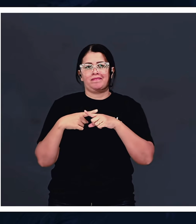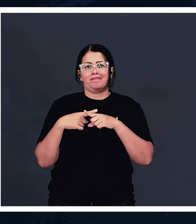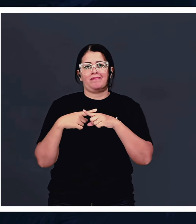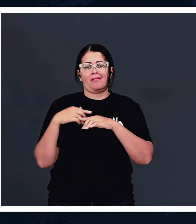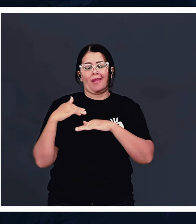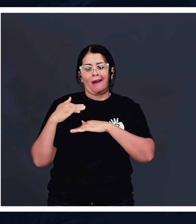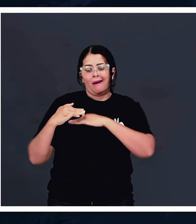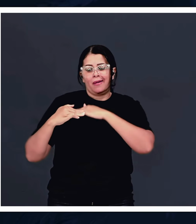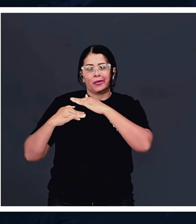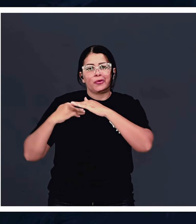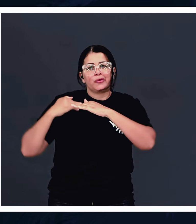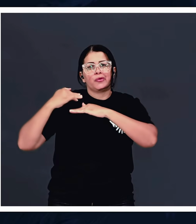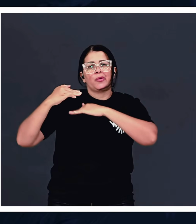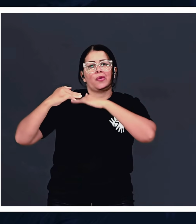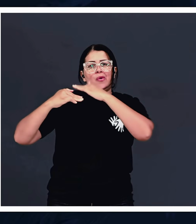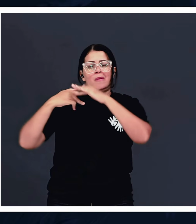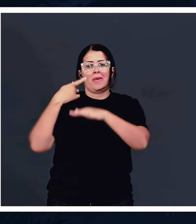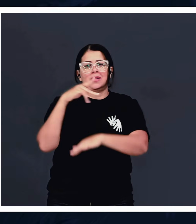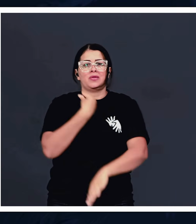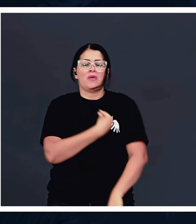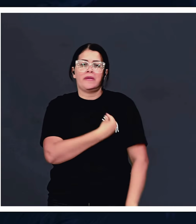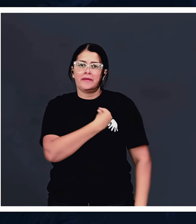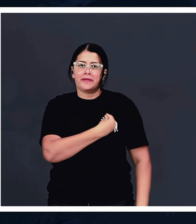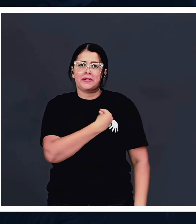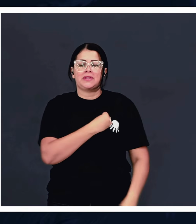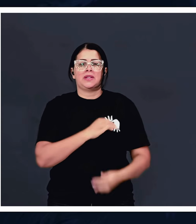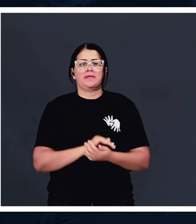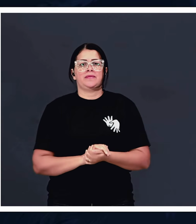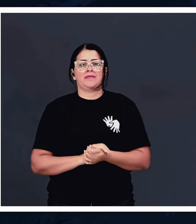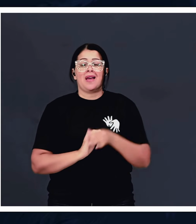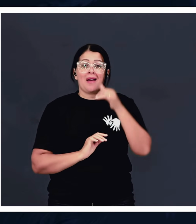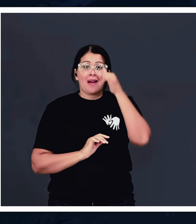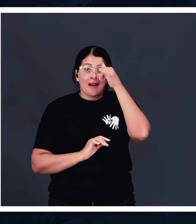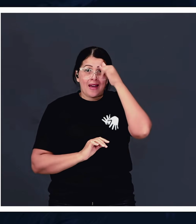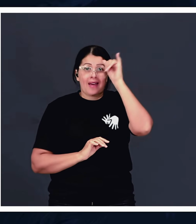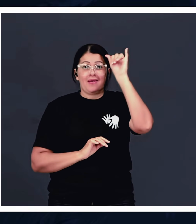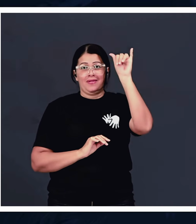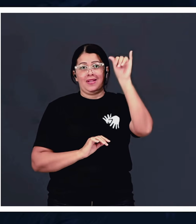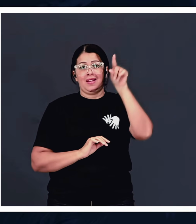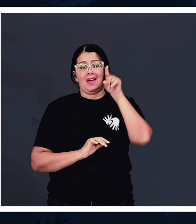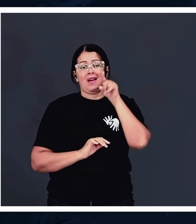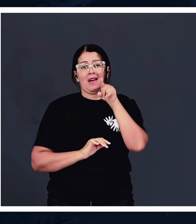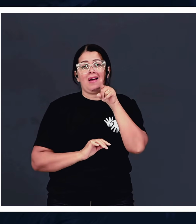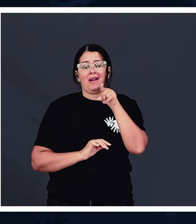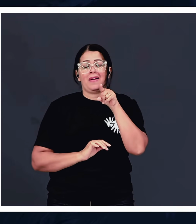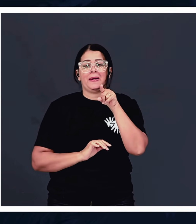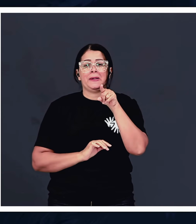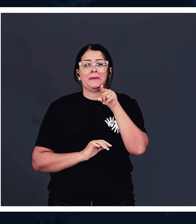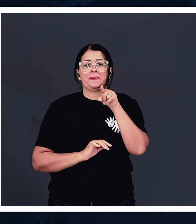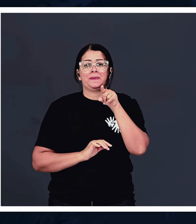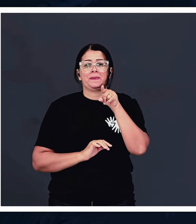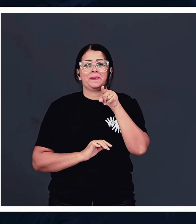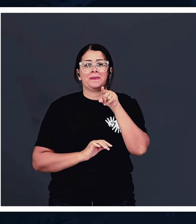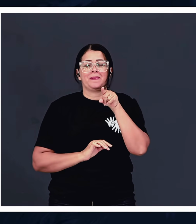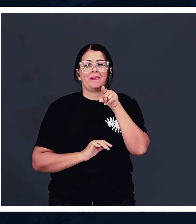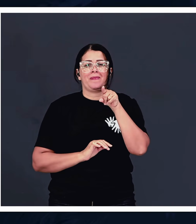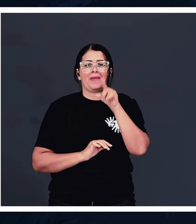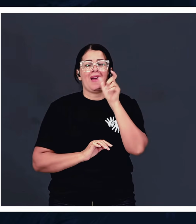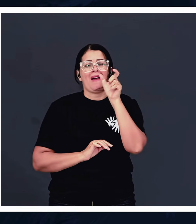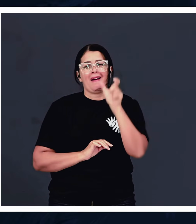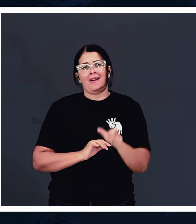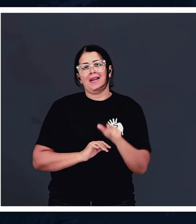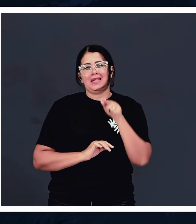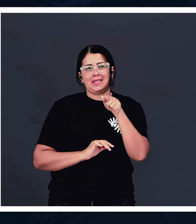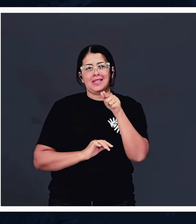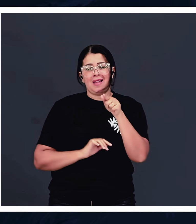trazer a edificação para você. Ela vai evitar de que essa concessão,